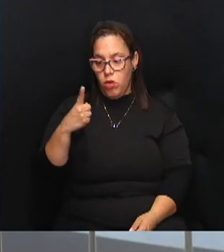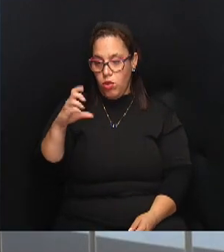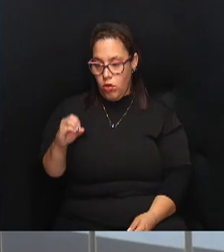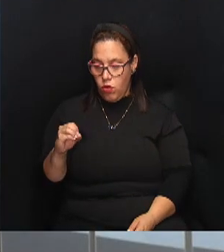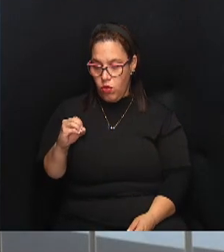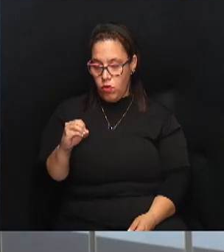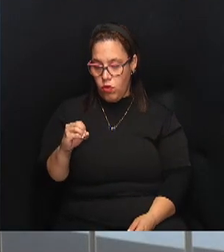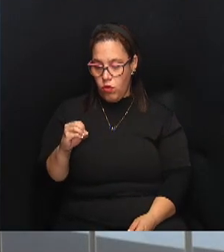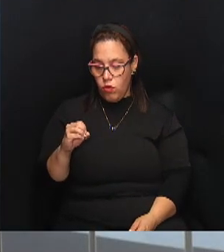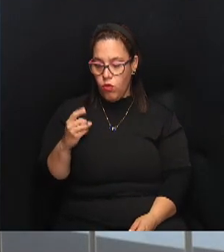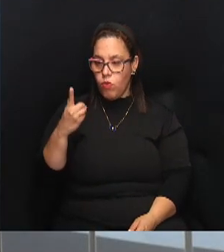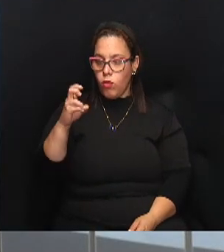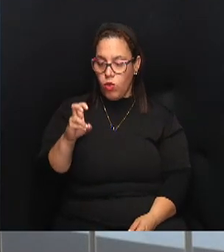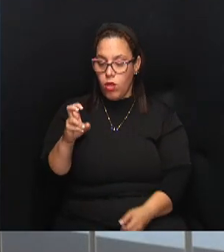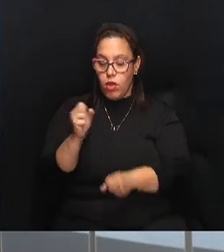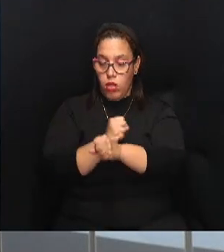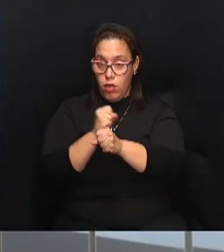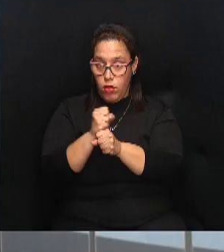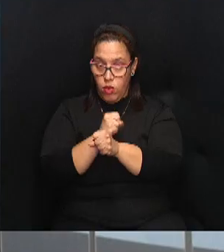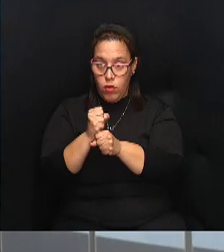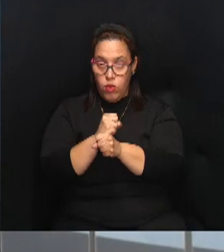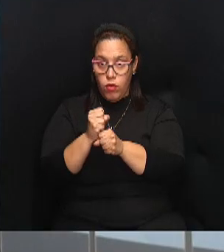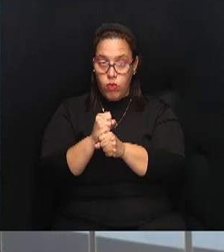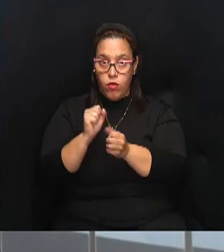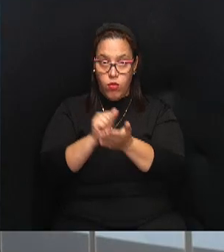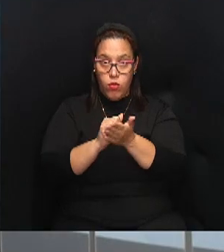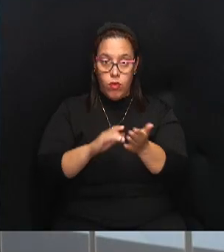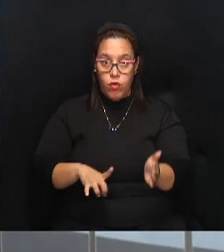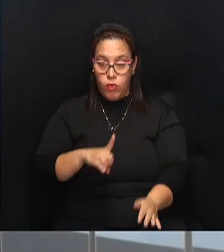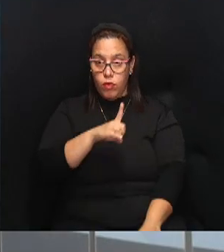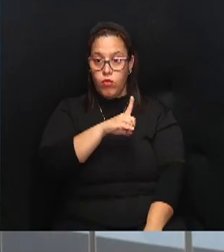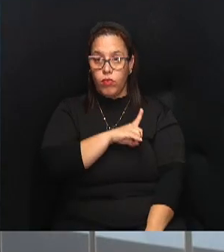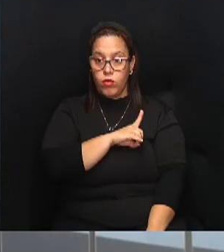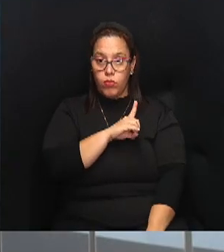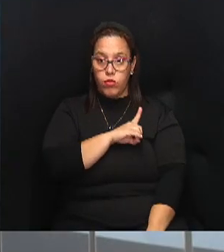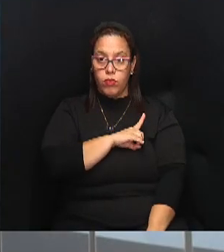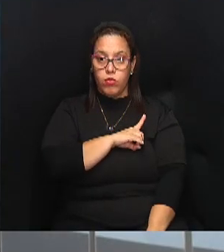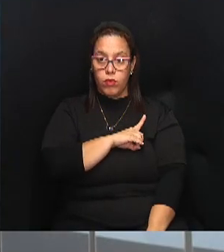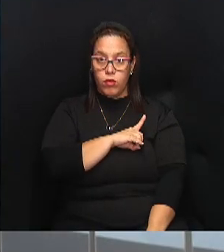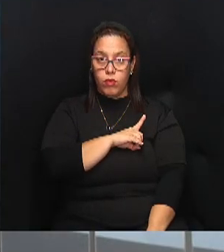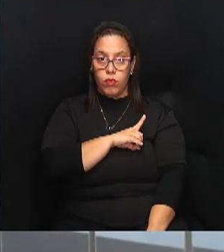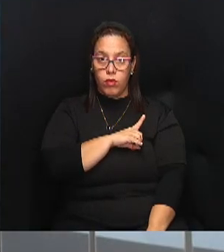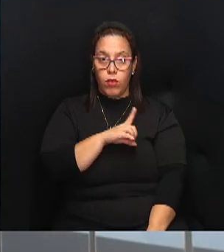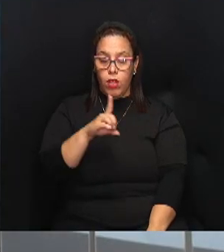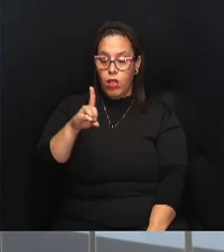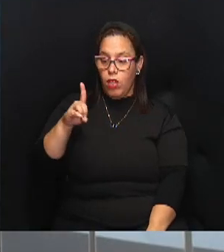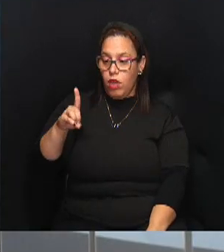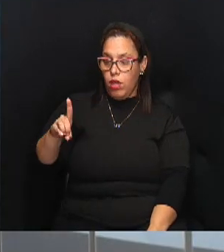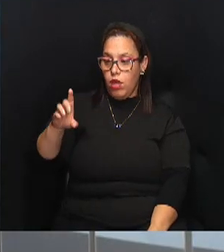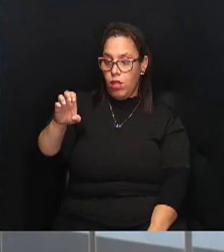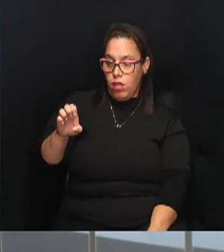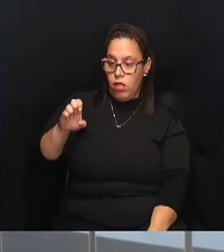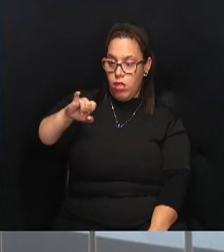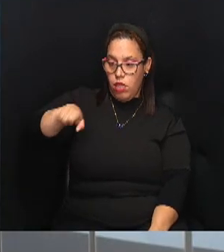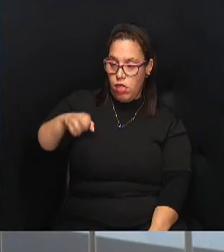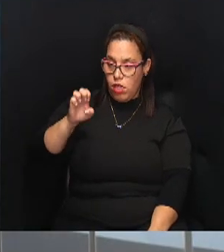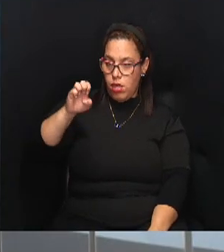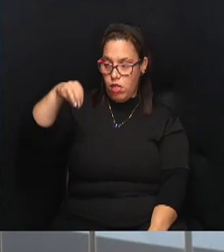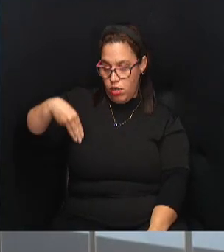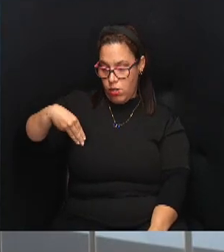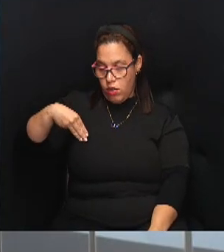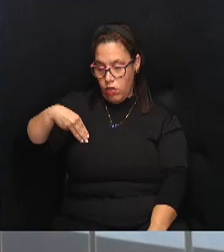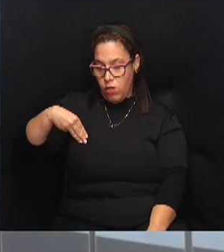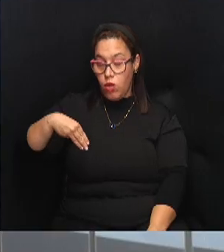com 15 anos já da atividade delegado. Sim. E hoje nós temos a DGEM também. Então, além disso daí, ele já faz uma atividade